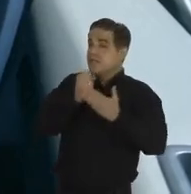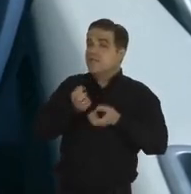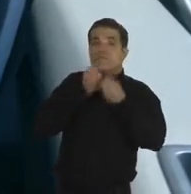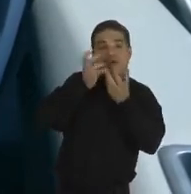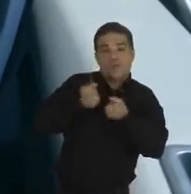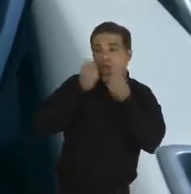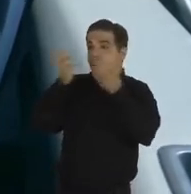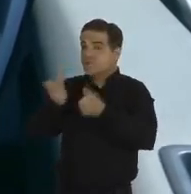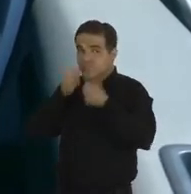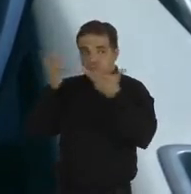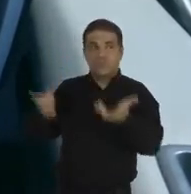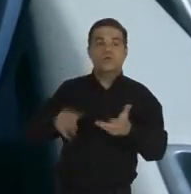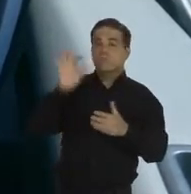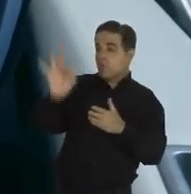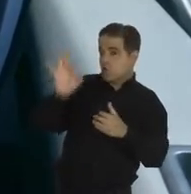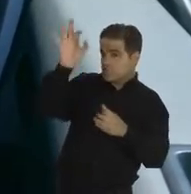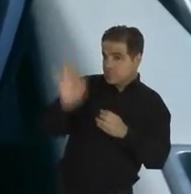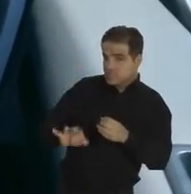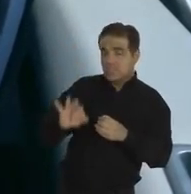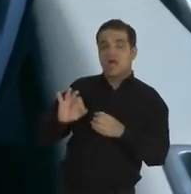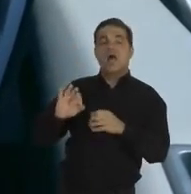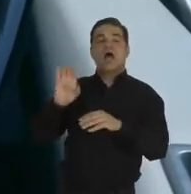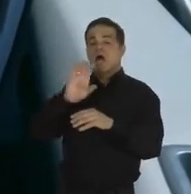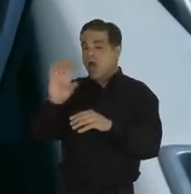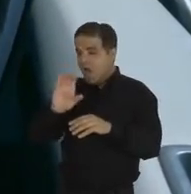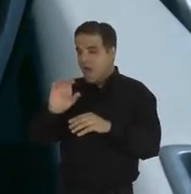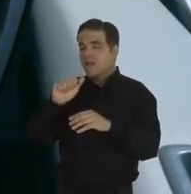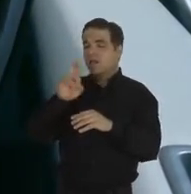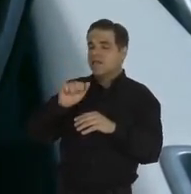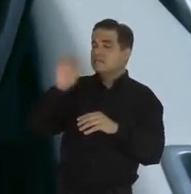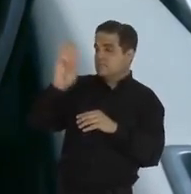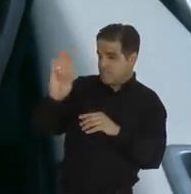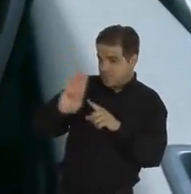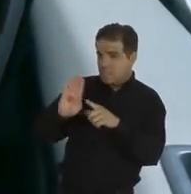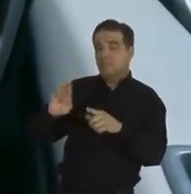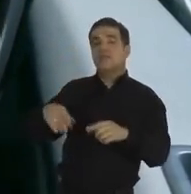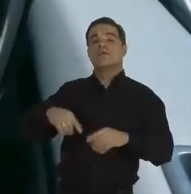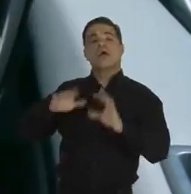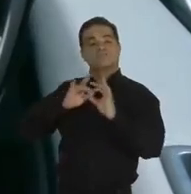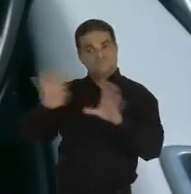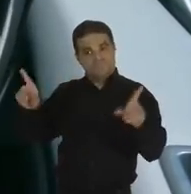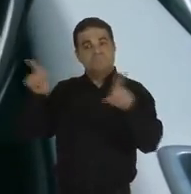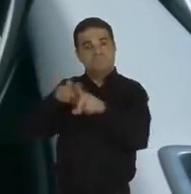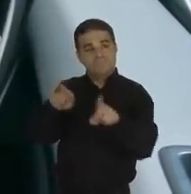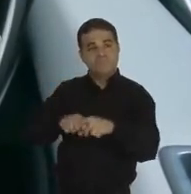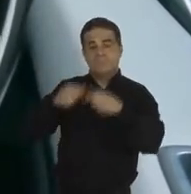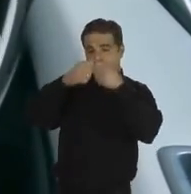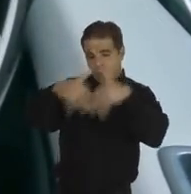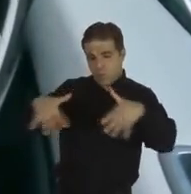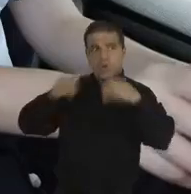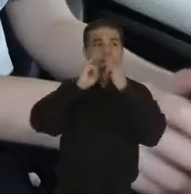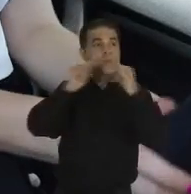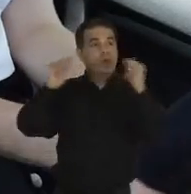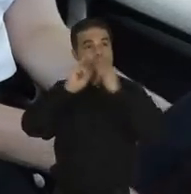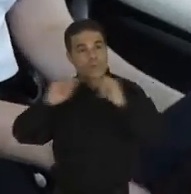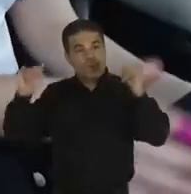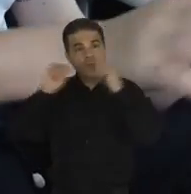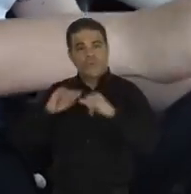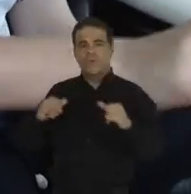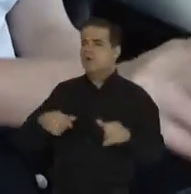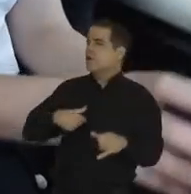de porcentagem de carga das Baterias autonomia e o fluxo de energia